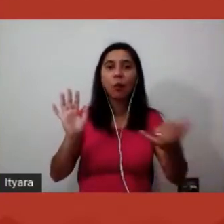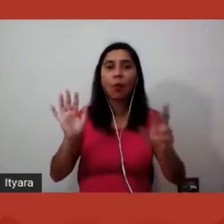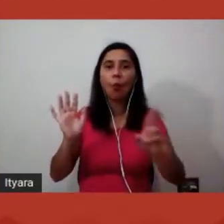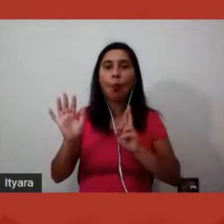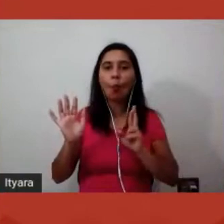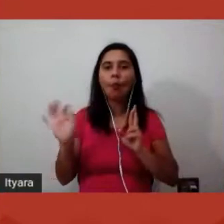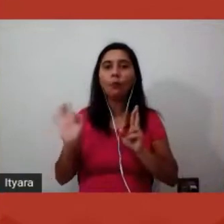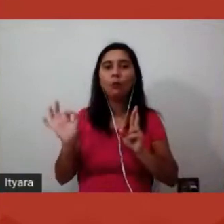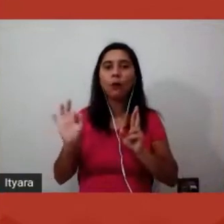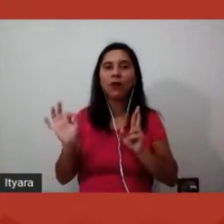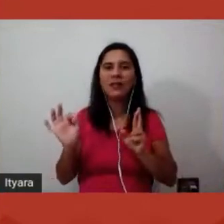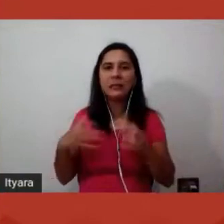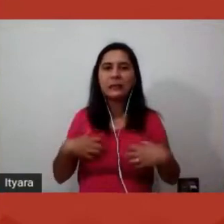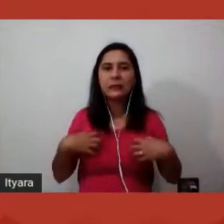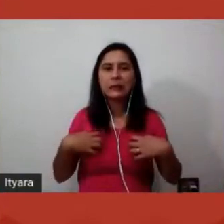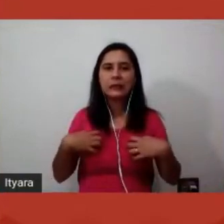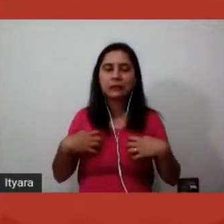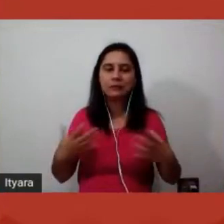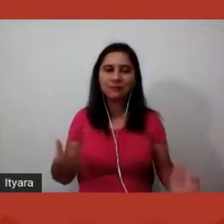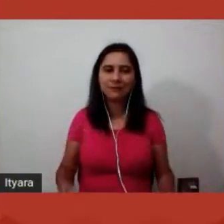bom.